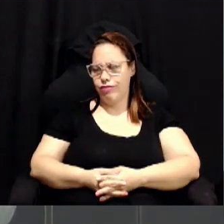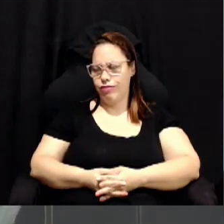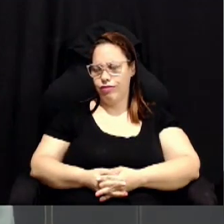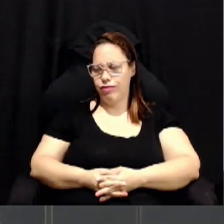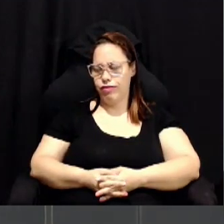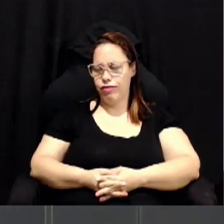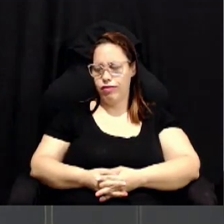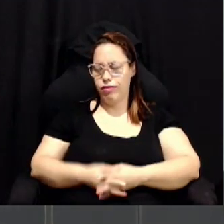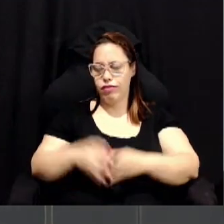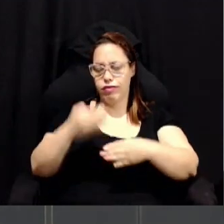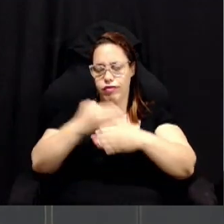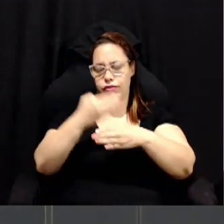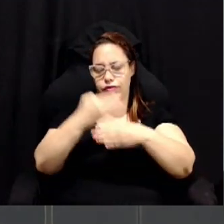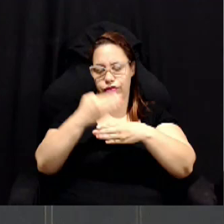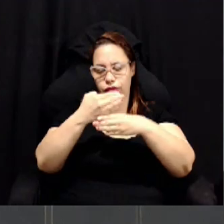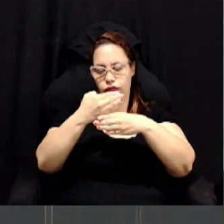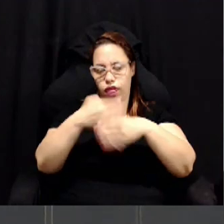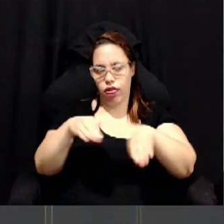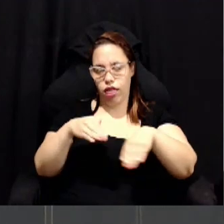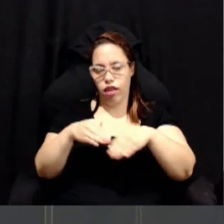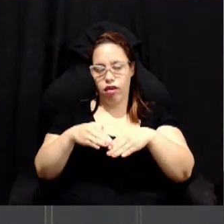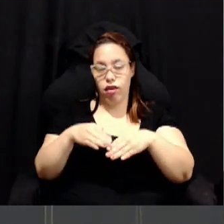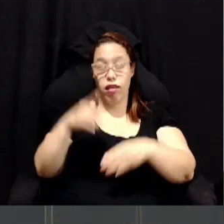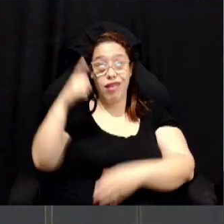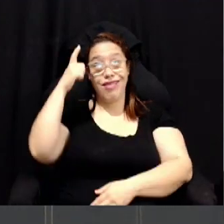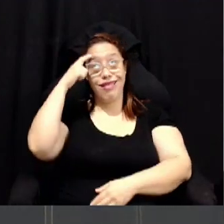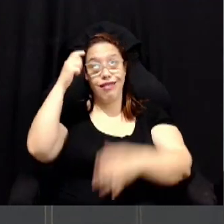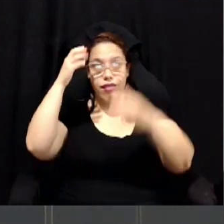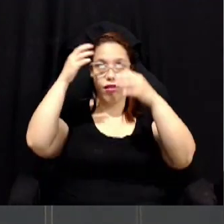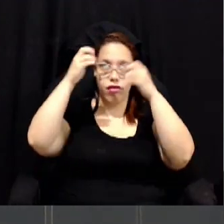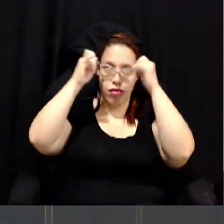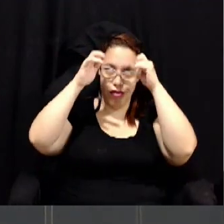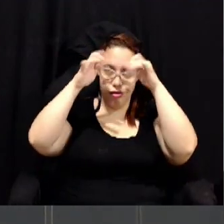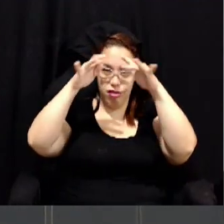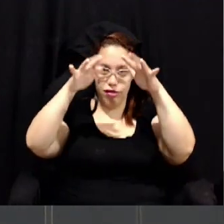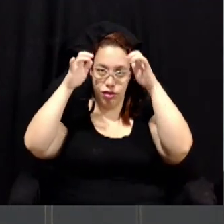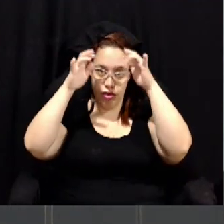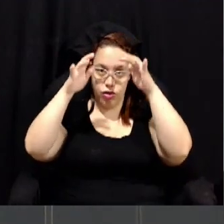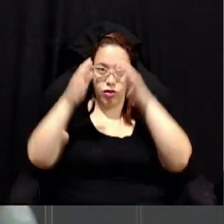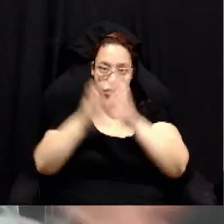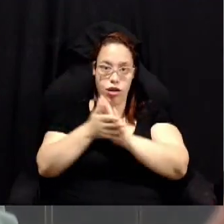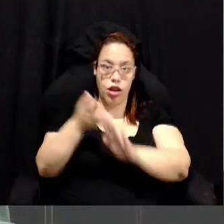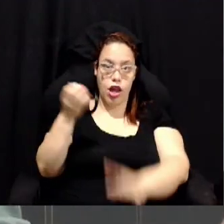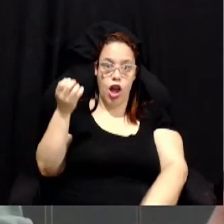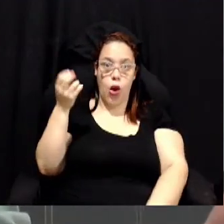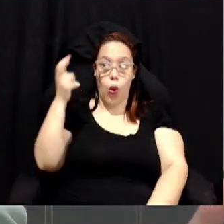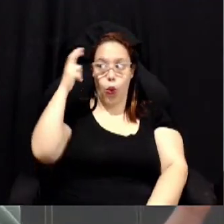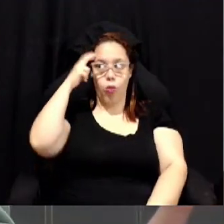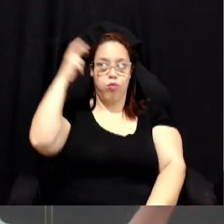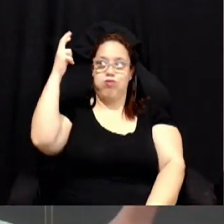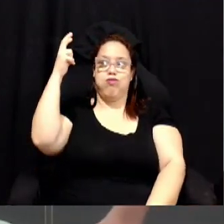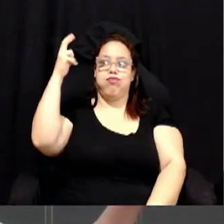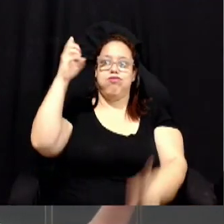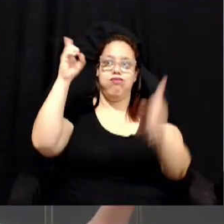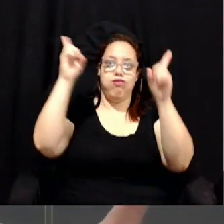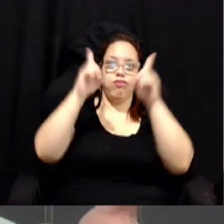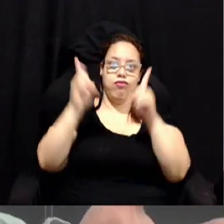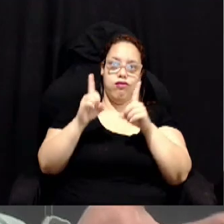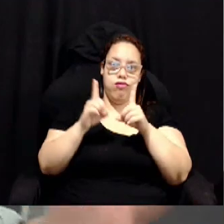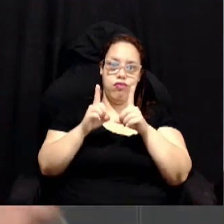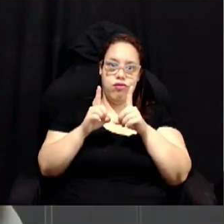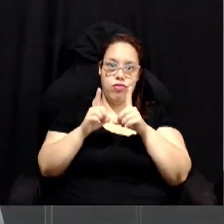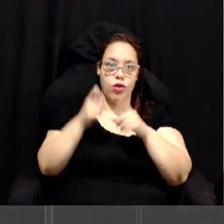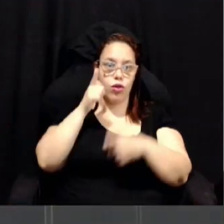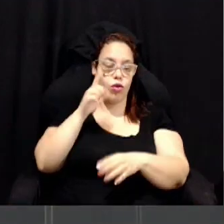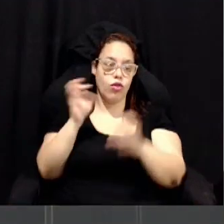têm imagens, né, do autista, achando que ou é o gênio ou é aquele que tem uma deficiência intelectual que não consegue fazer